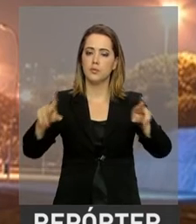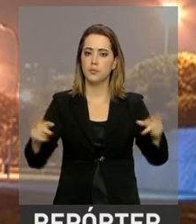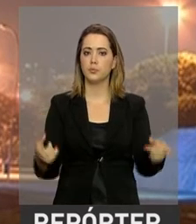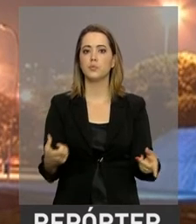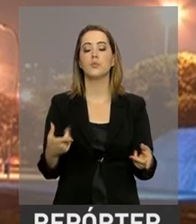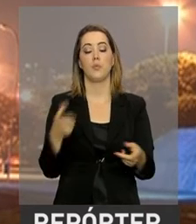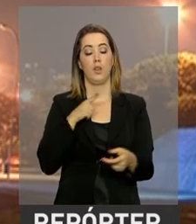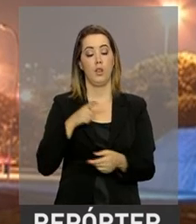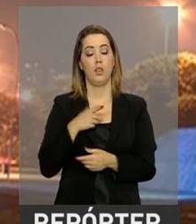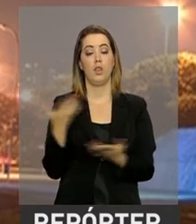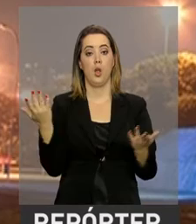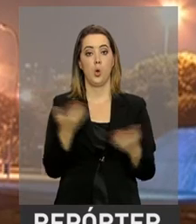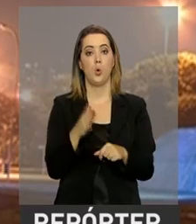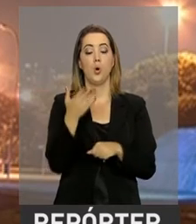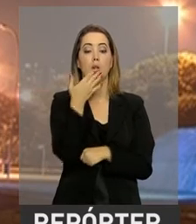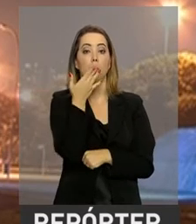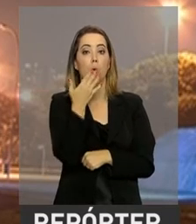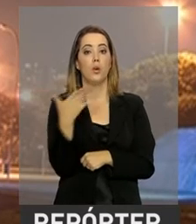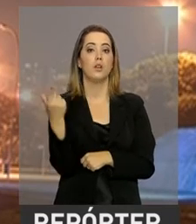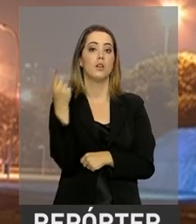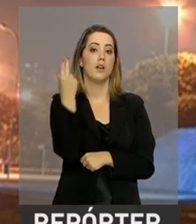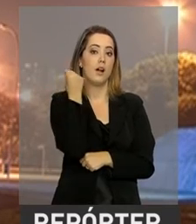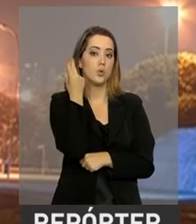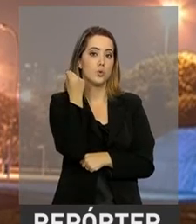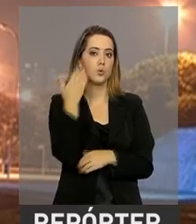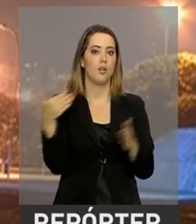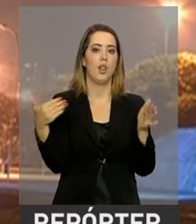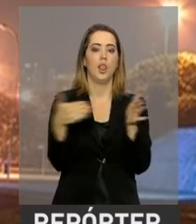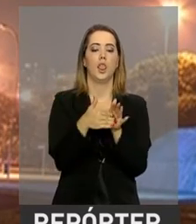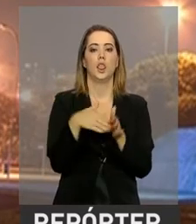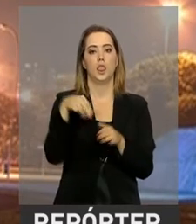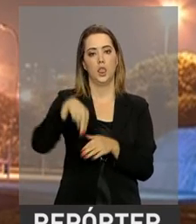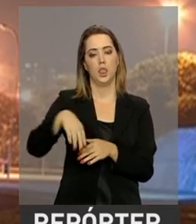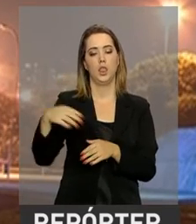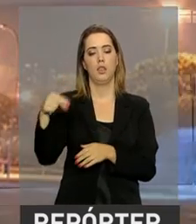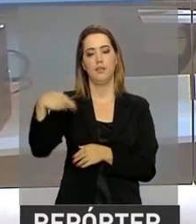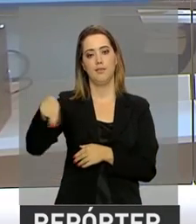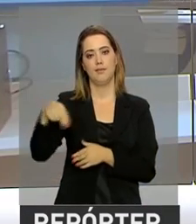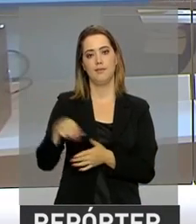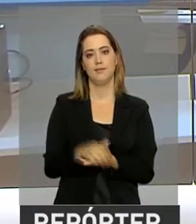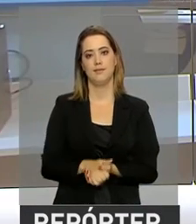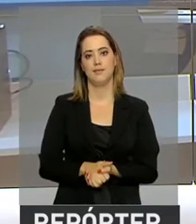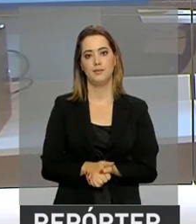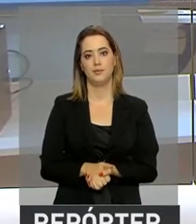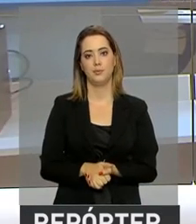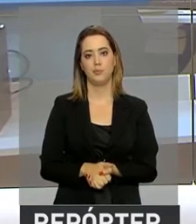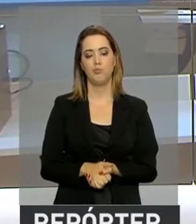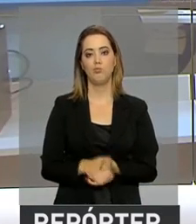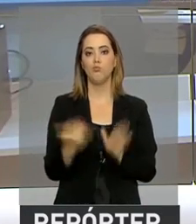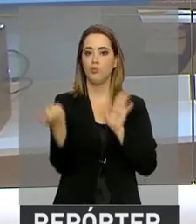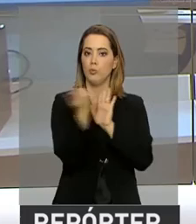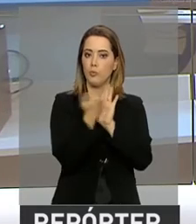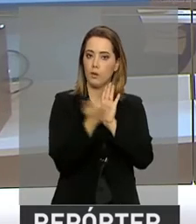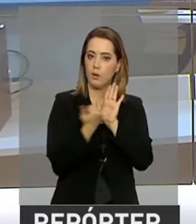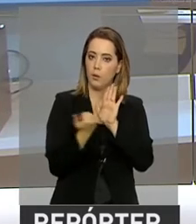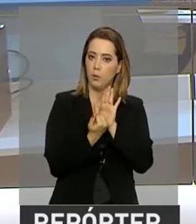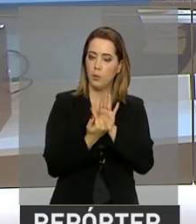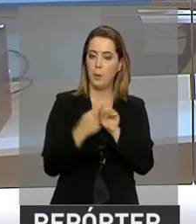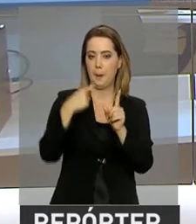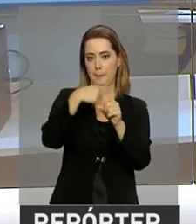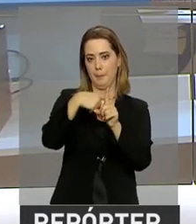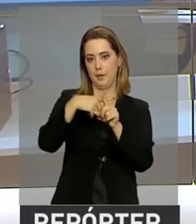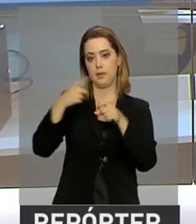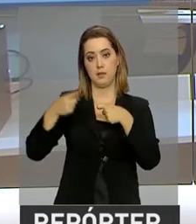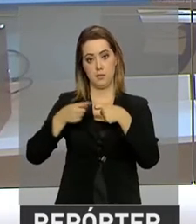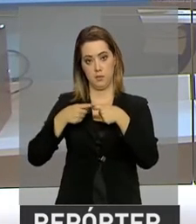receberão a iluminação azul e ficaram assim até o fim de novembro o programa mais médicos quer atrair mais